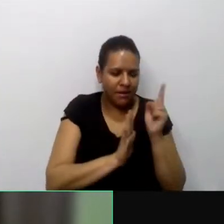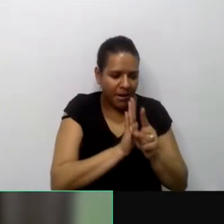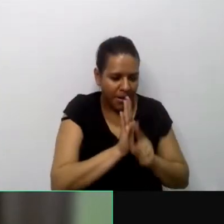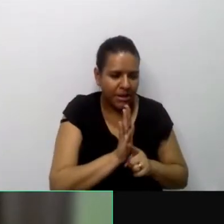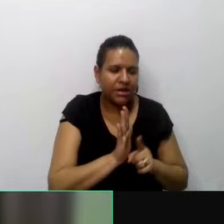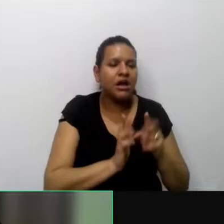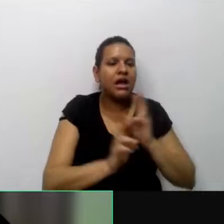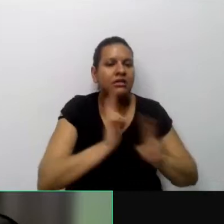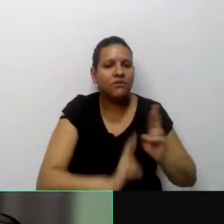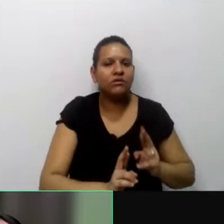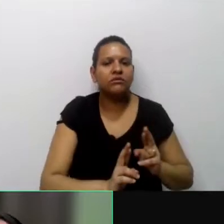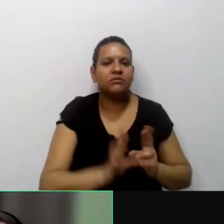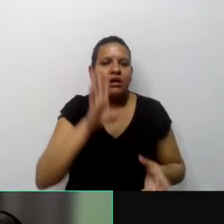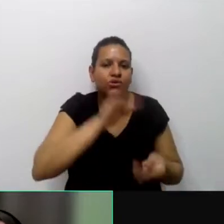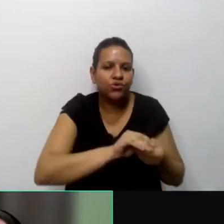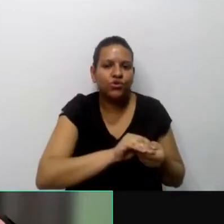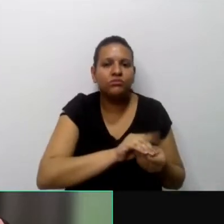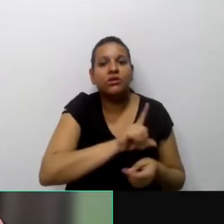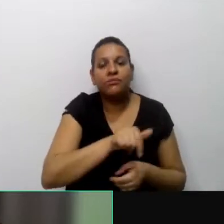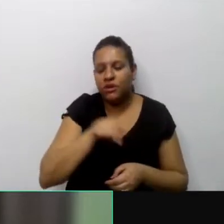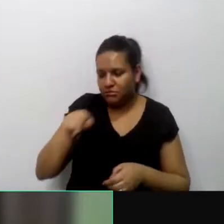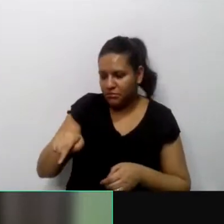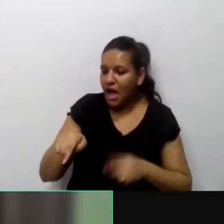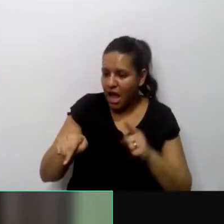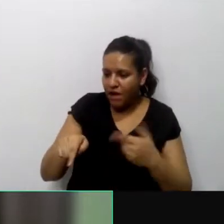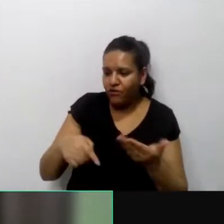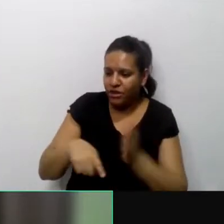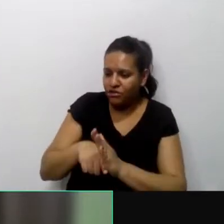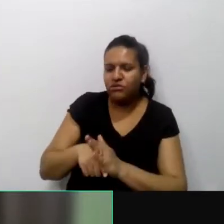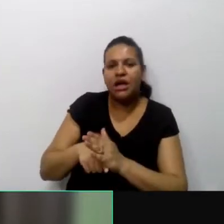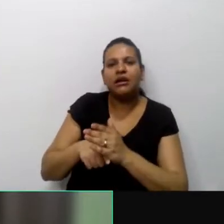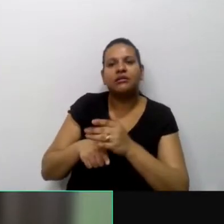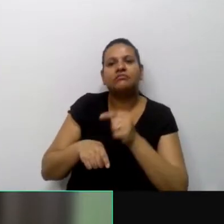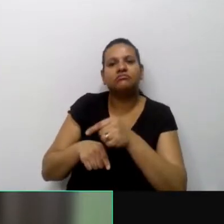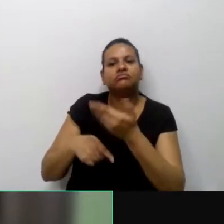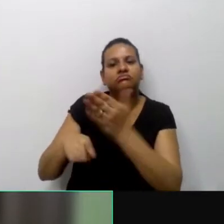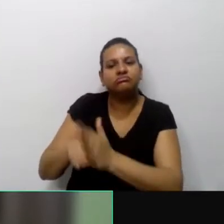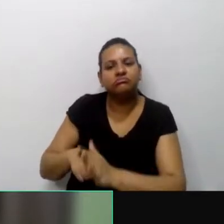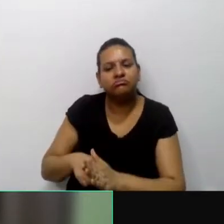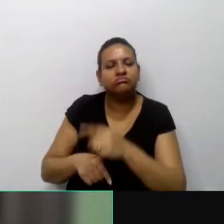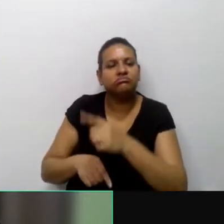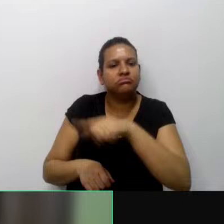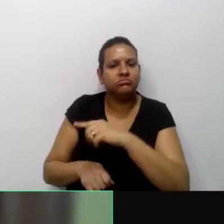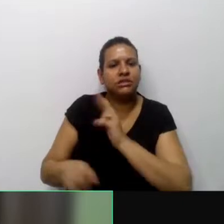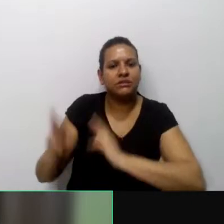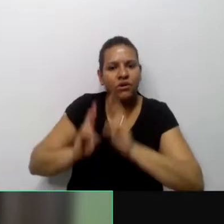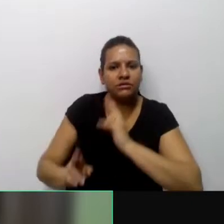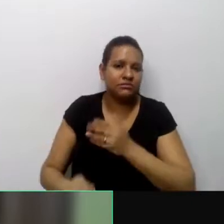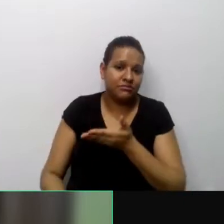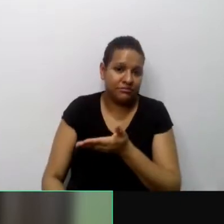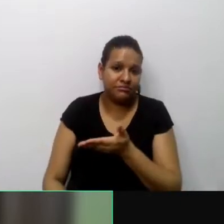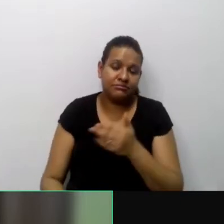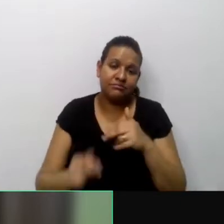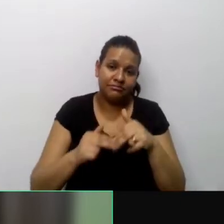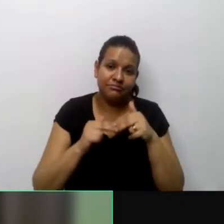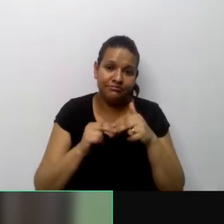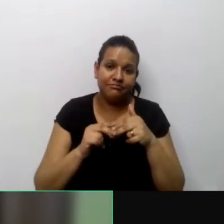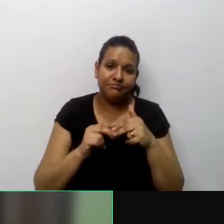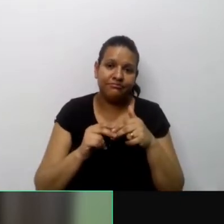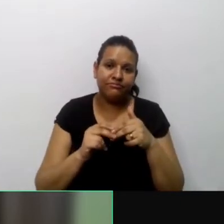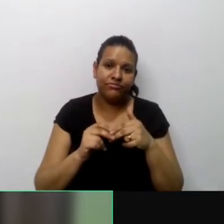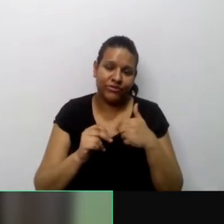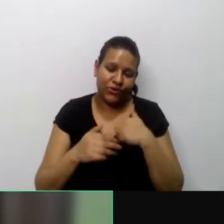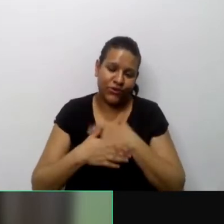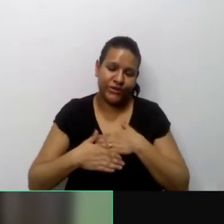para ajudar e depois sentar com um colega que é A1 e construir as respostas em conjunto. E algo que eu sempre gosto